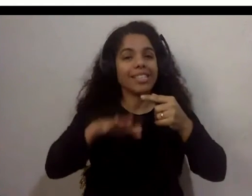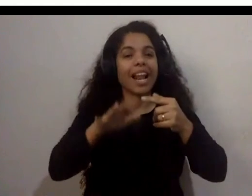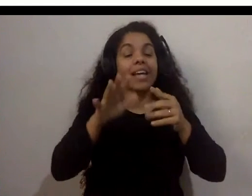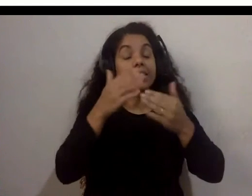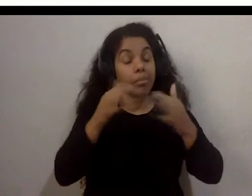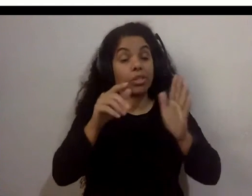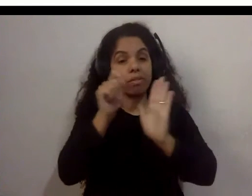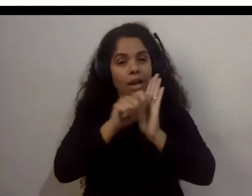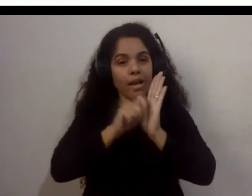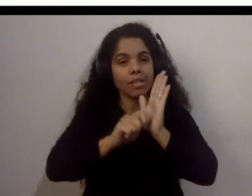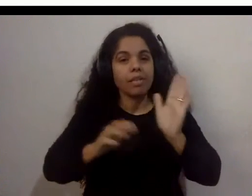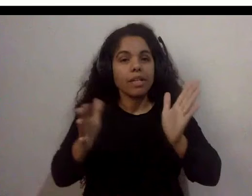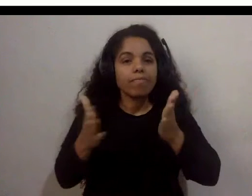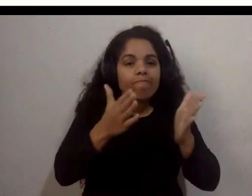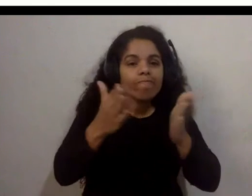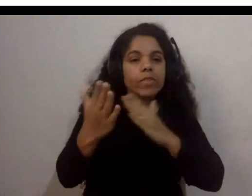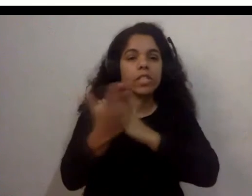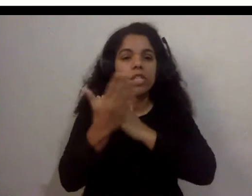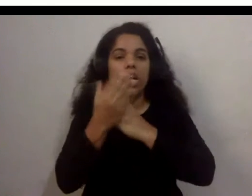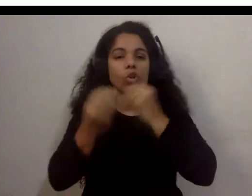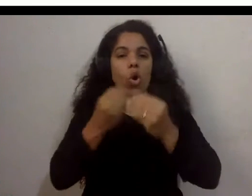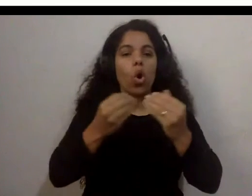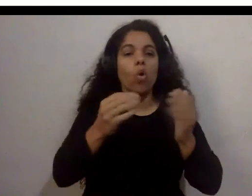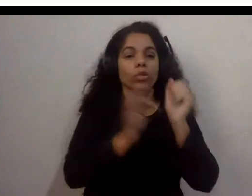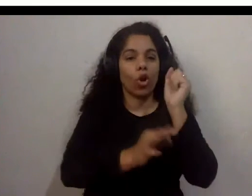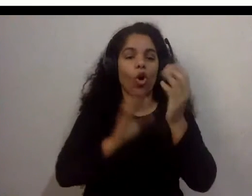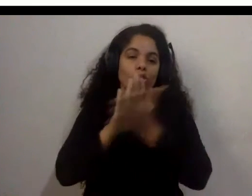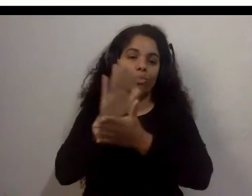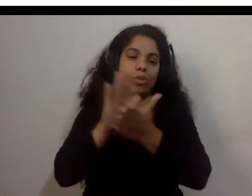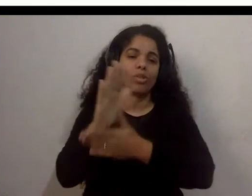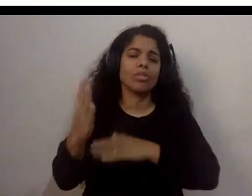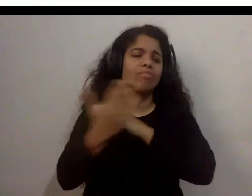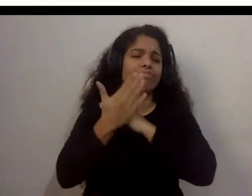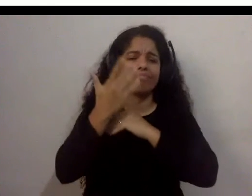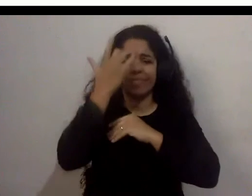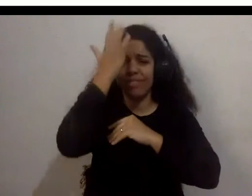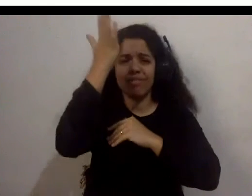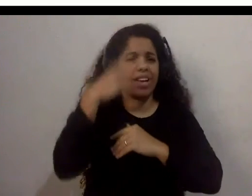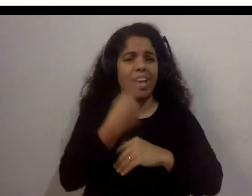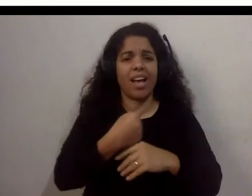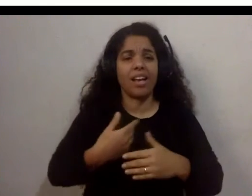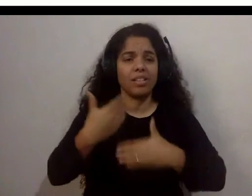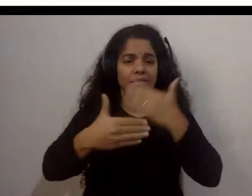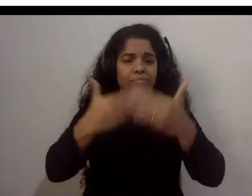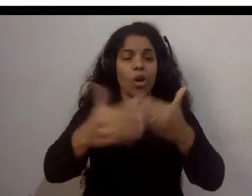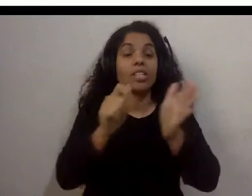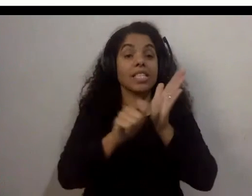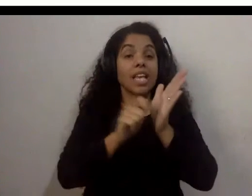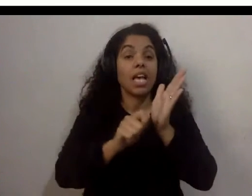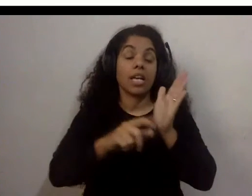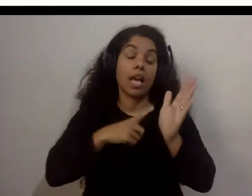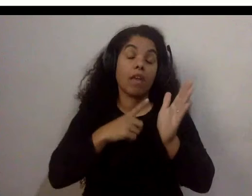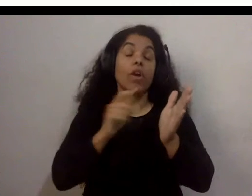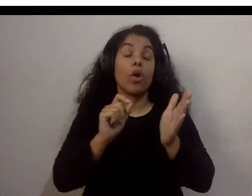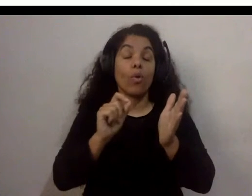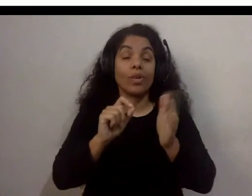as suas decisões sobre o seu código de produção. Isso vai facilitando a sua vida na hora de escrever código para produção. E aí